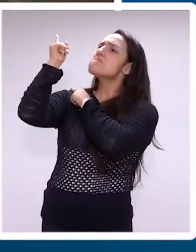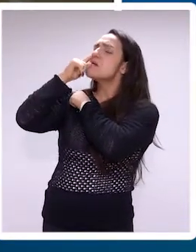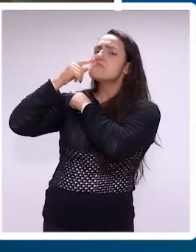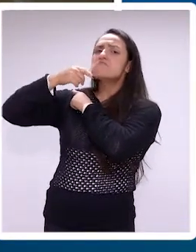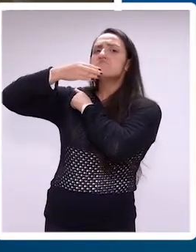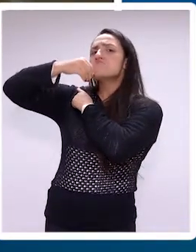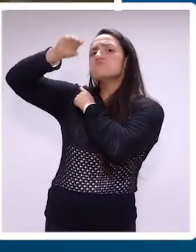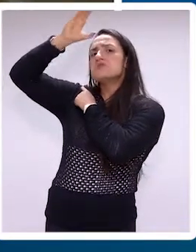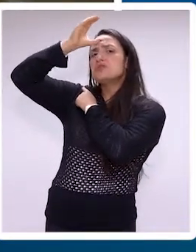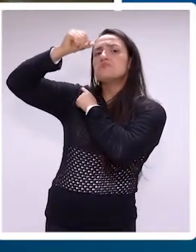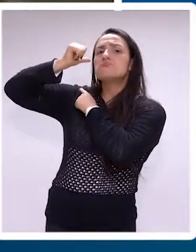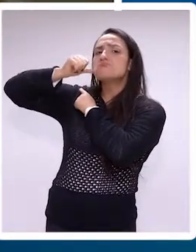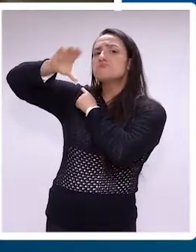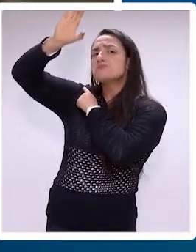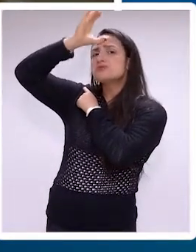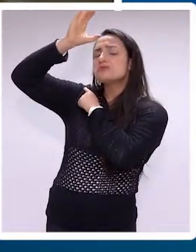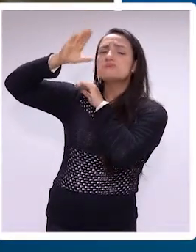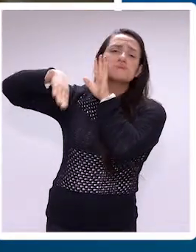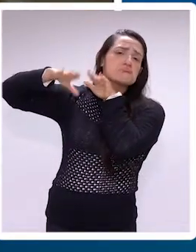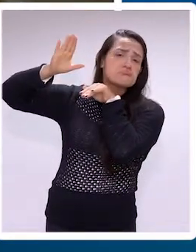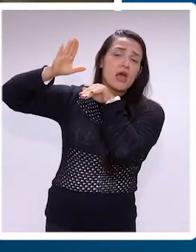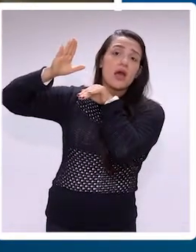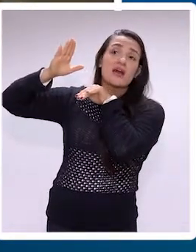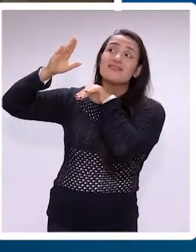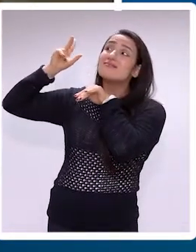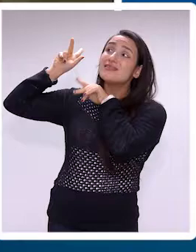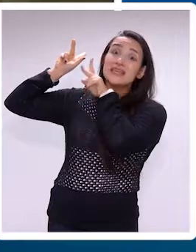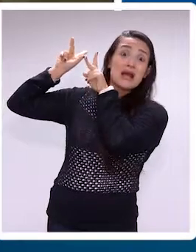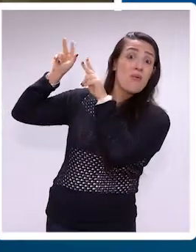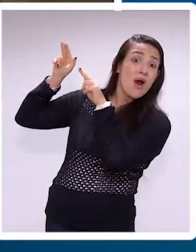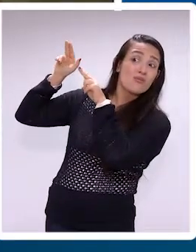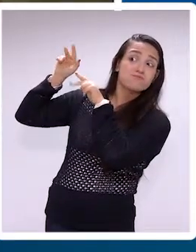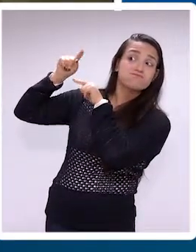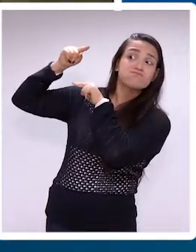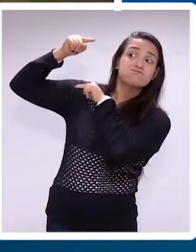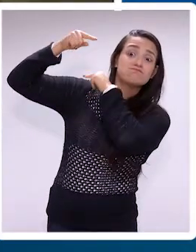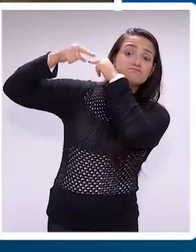etc., também já tiveram. A mesma coisa a depressão.